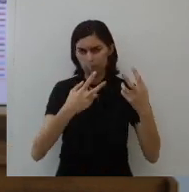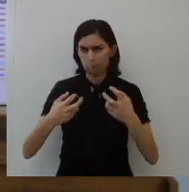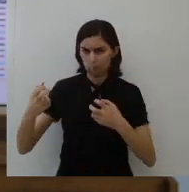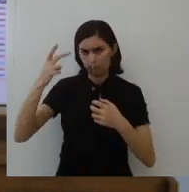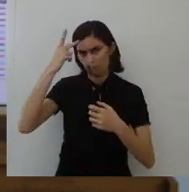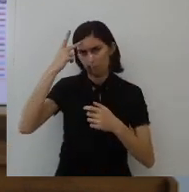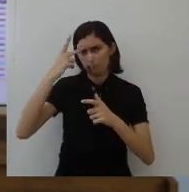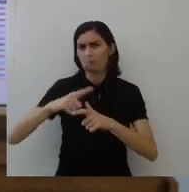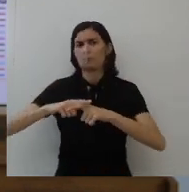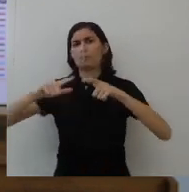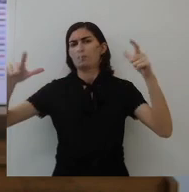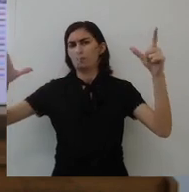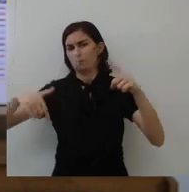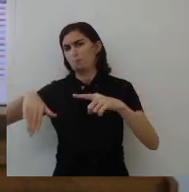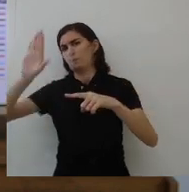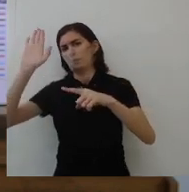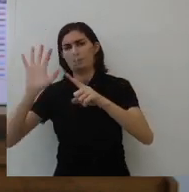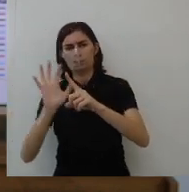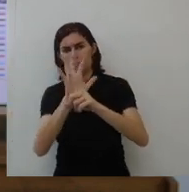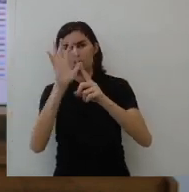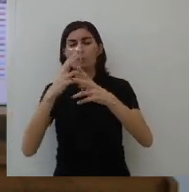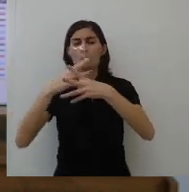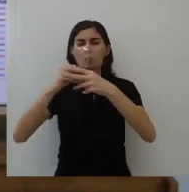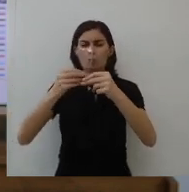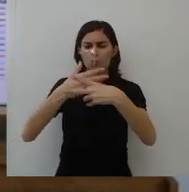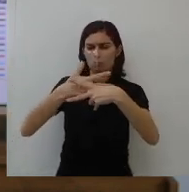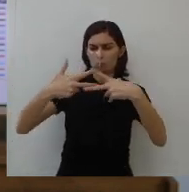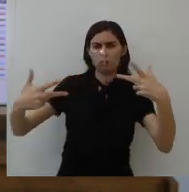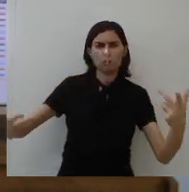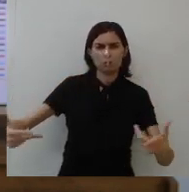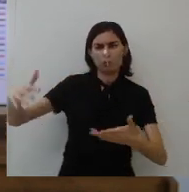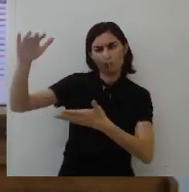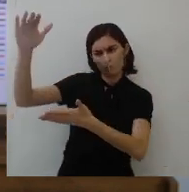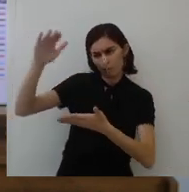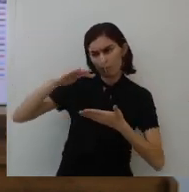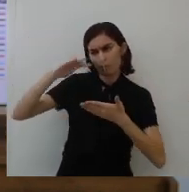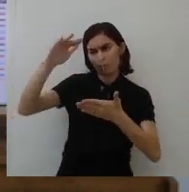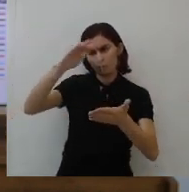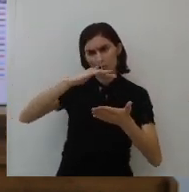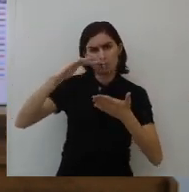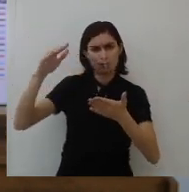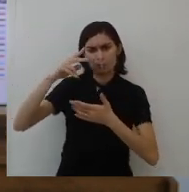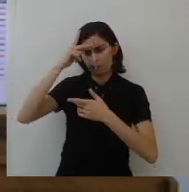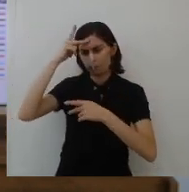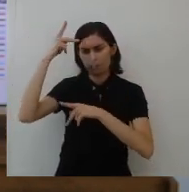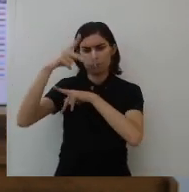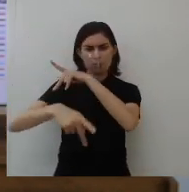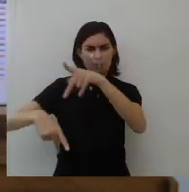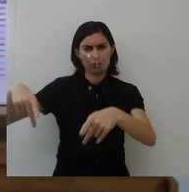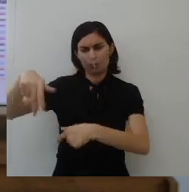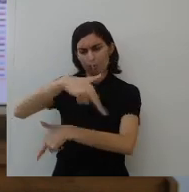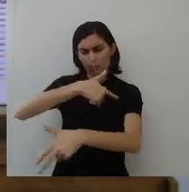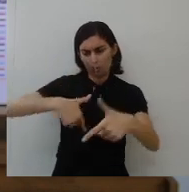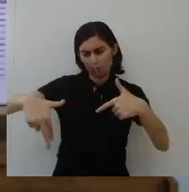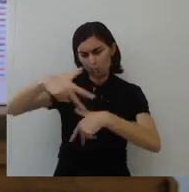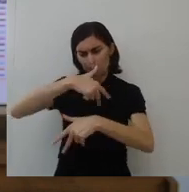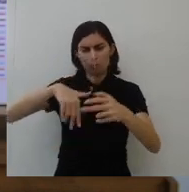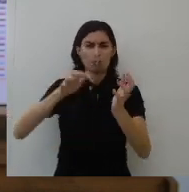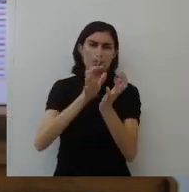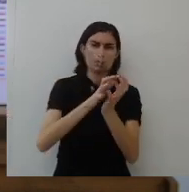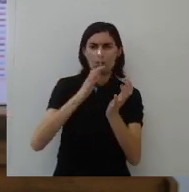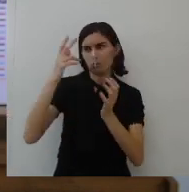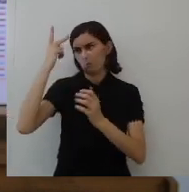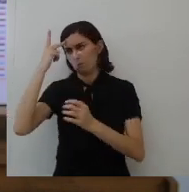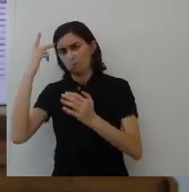São Paulo tem uma enorme influência, muitas coisas que vêm, muitas mercadorias, pessoas, o fluxo de pessoas, Recife e São